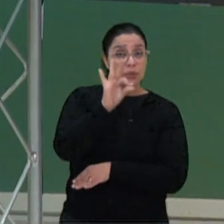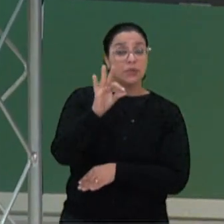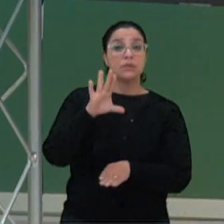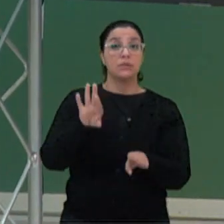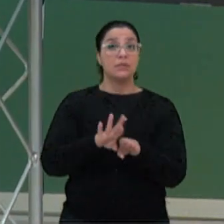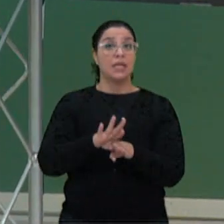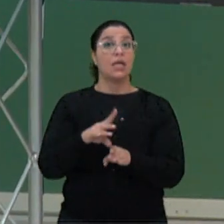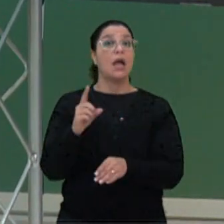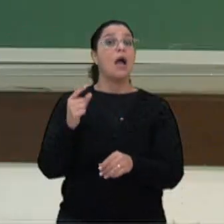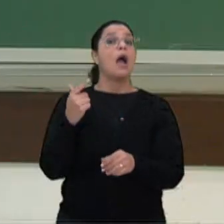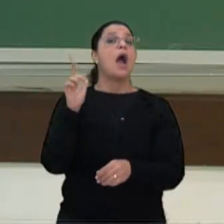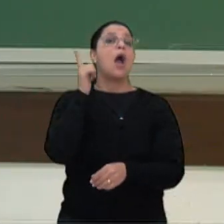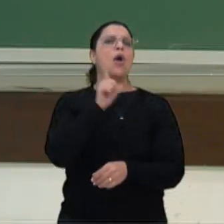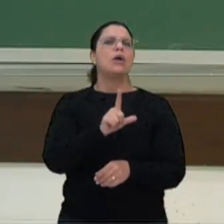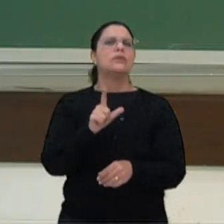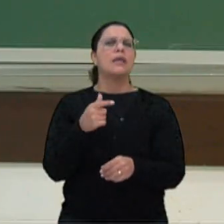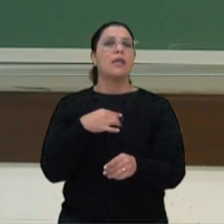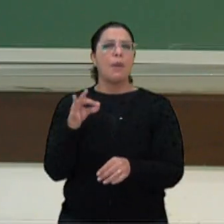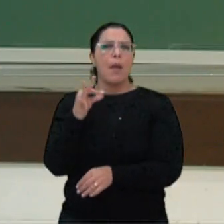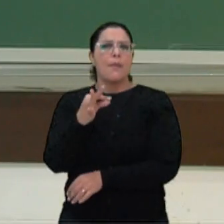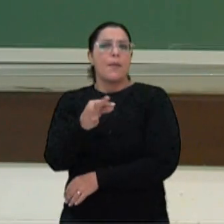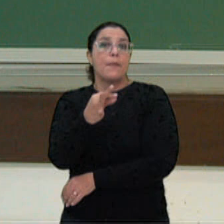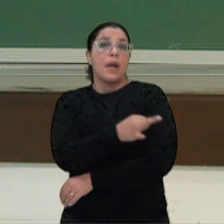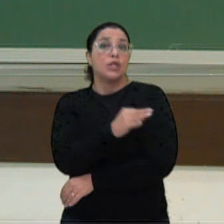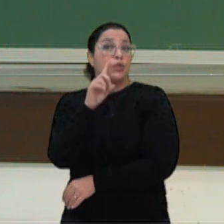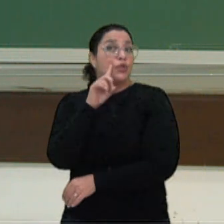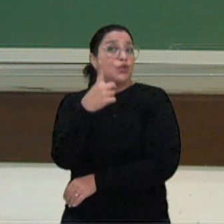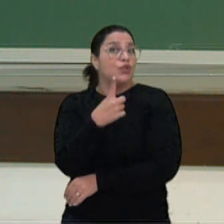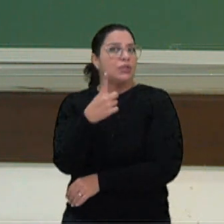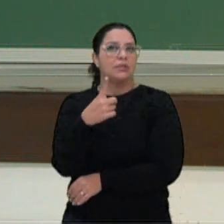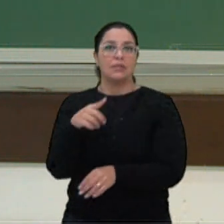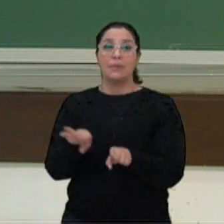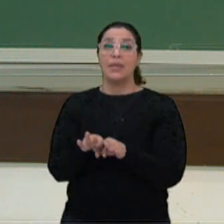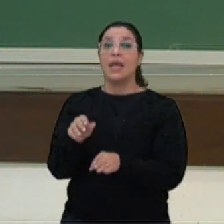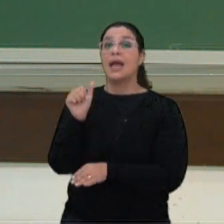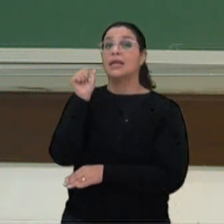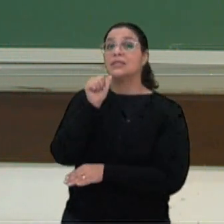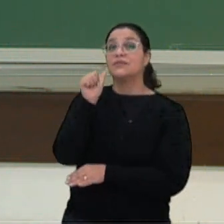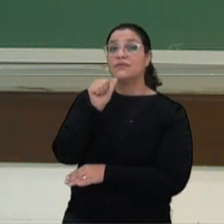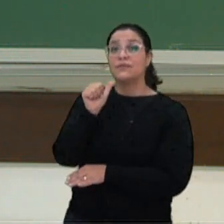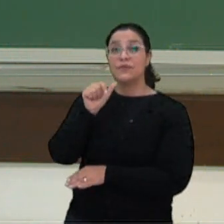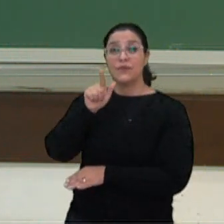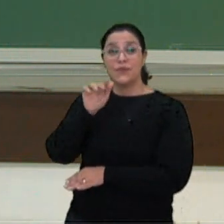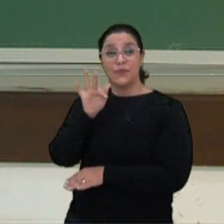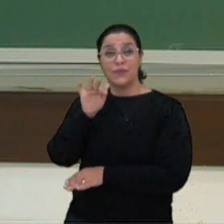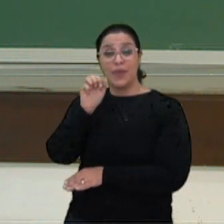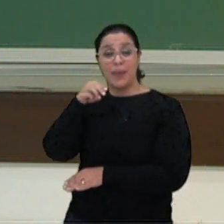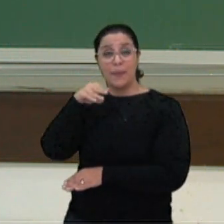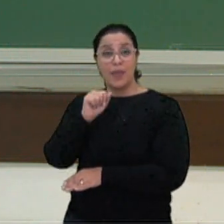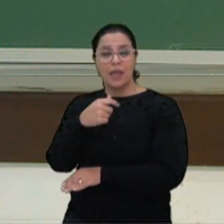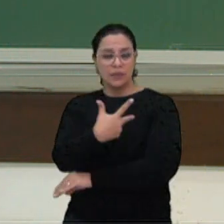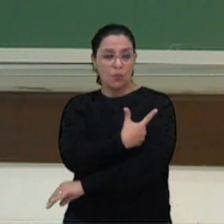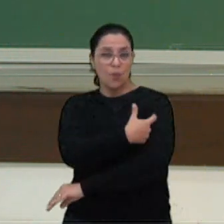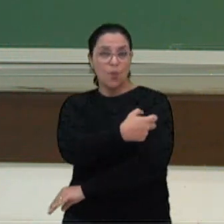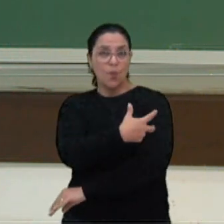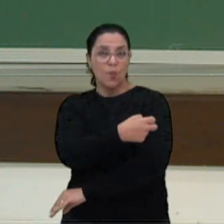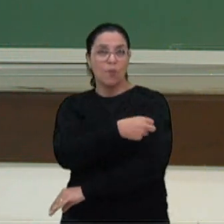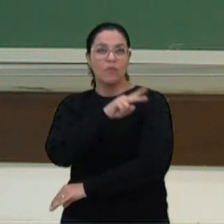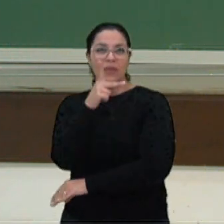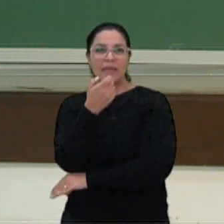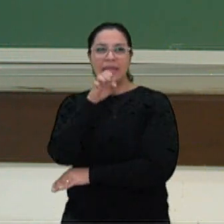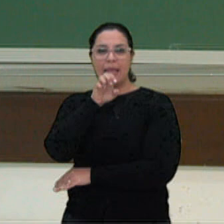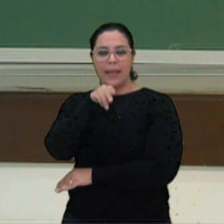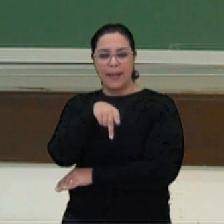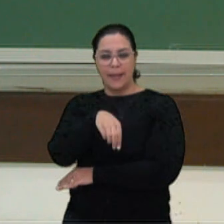então eles atacam a gente, eles picam a gente durante o dia. Só as fêmeas se alimentam de sangue. Então tá dizendo aqui, ó, que as fêmeas são